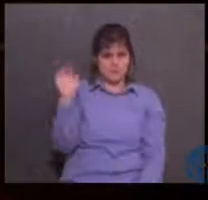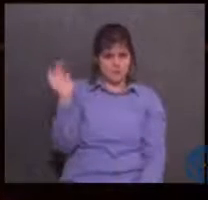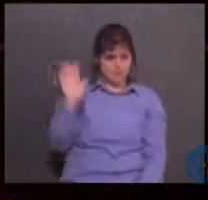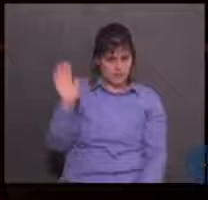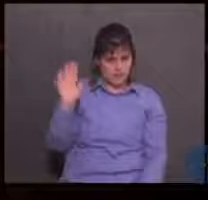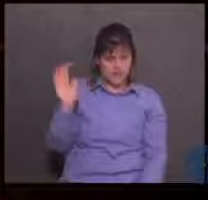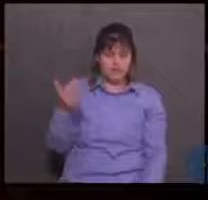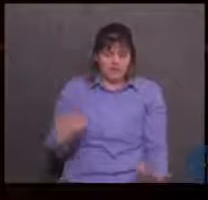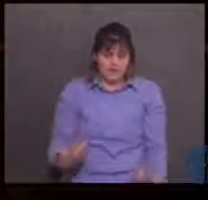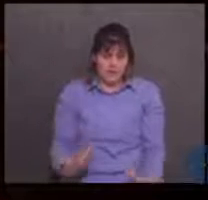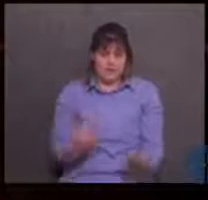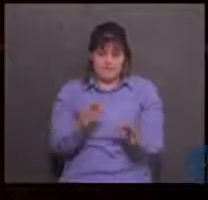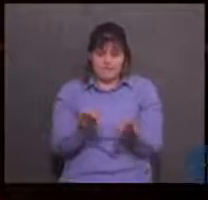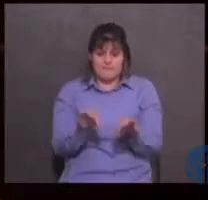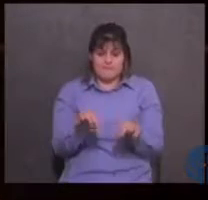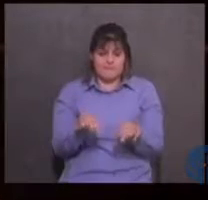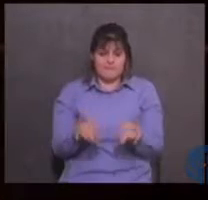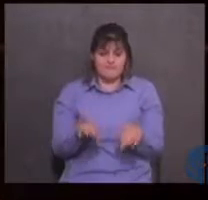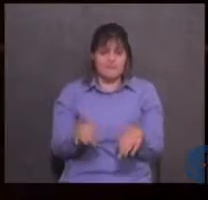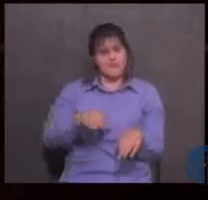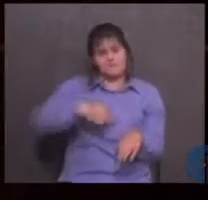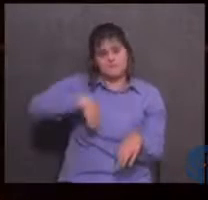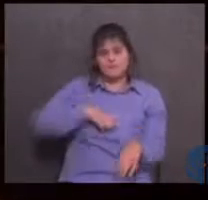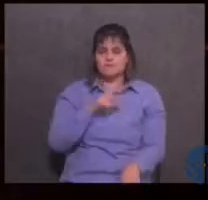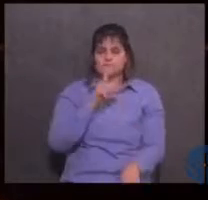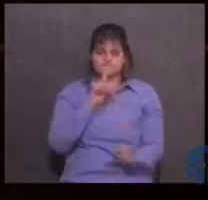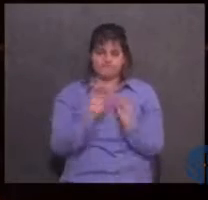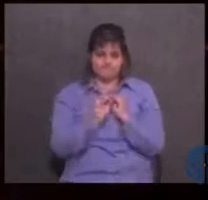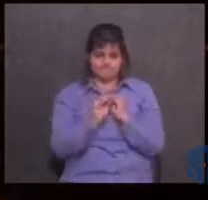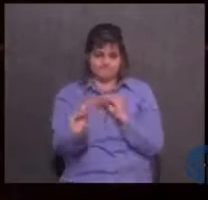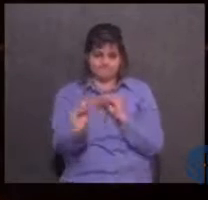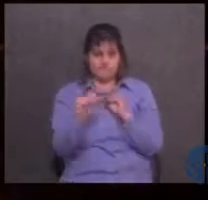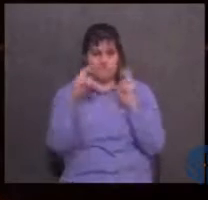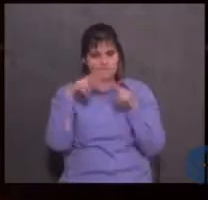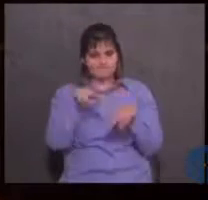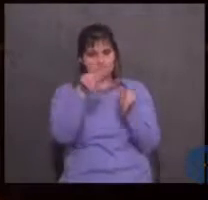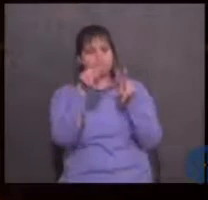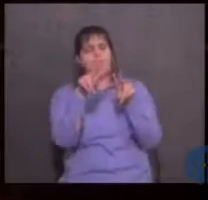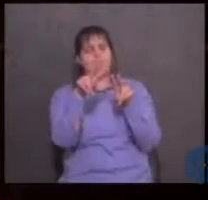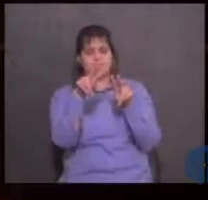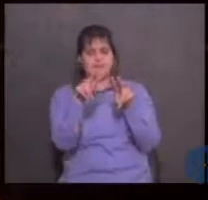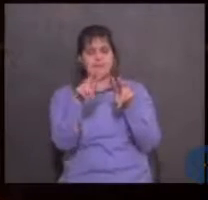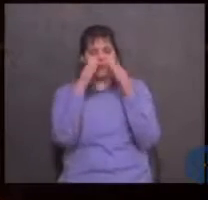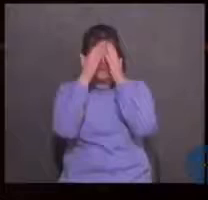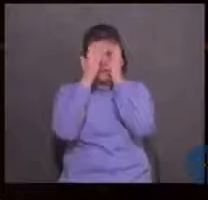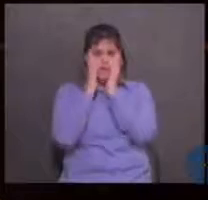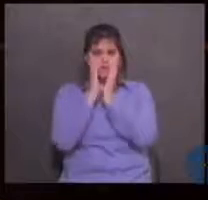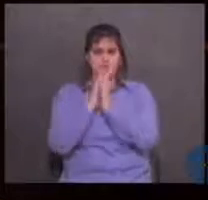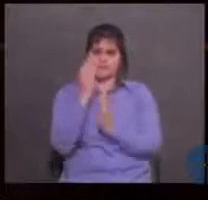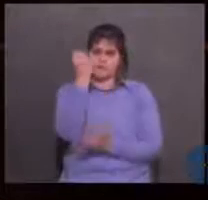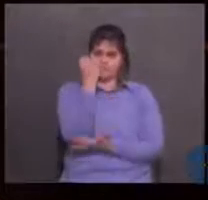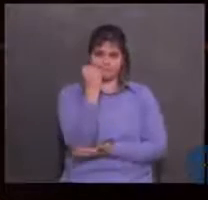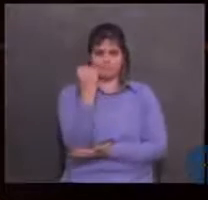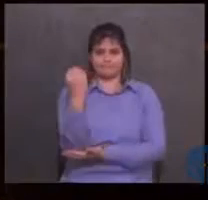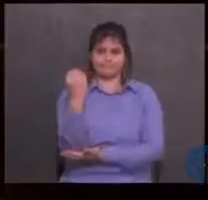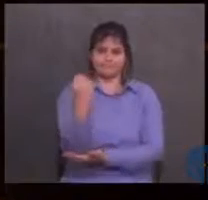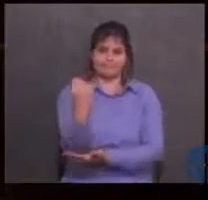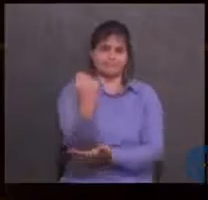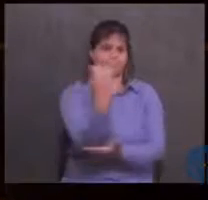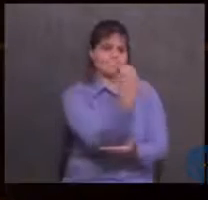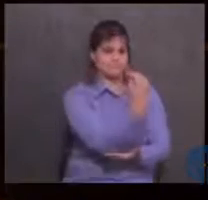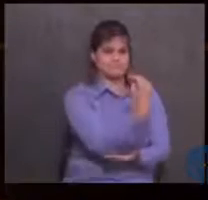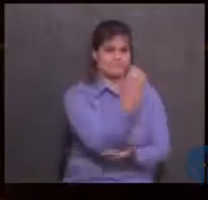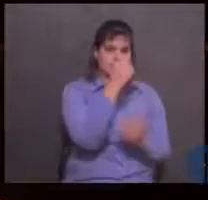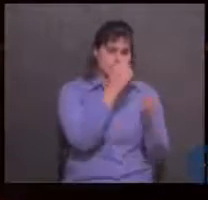da celebração, acompanharemos em silêncio o regresso da imagem de Nossa Senhora à capelinha. Preparemos-nos